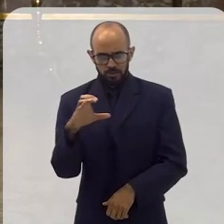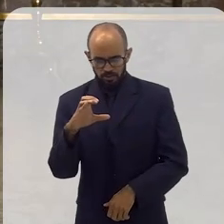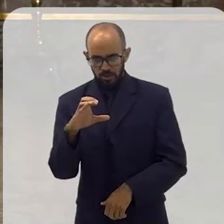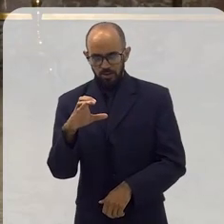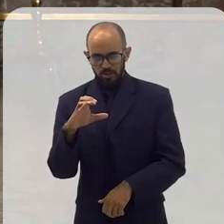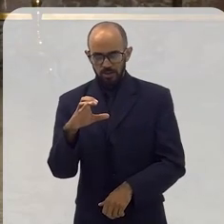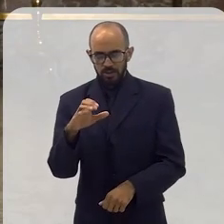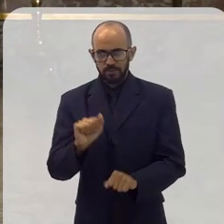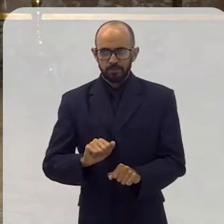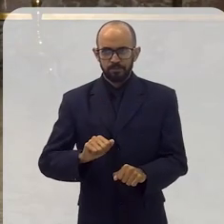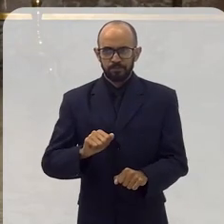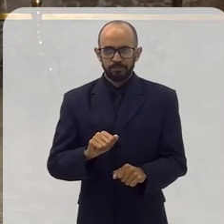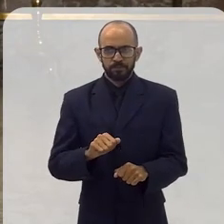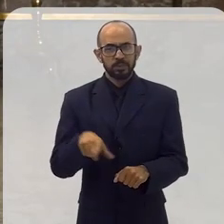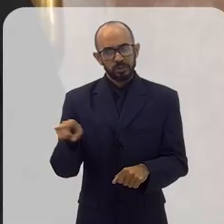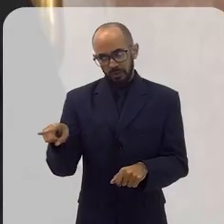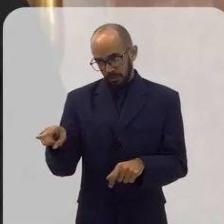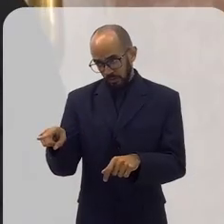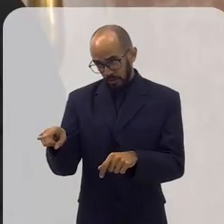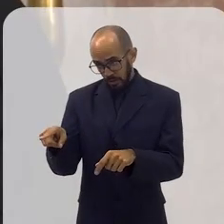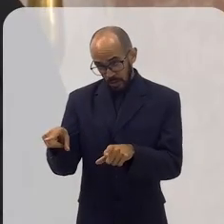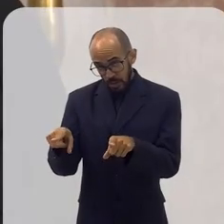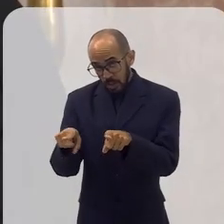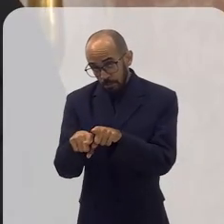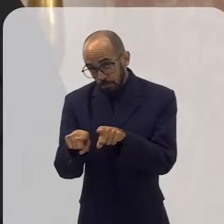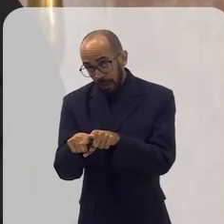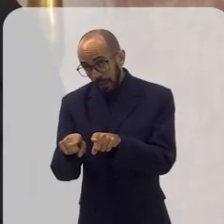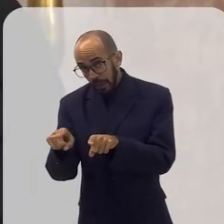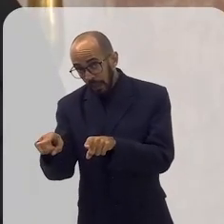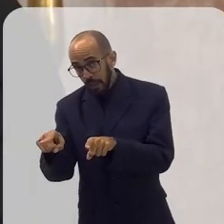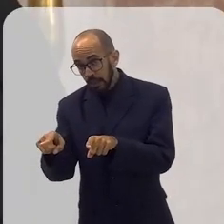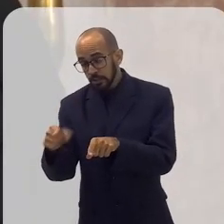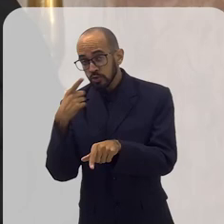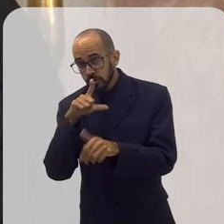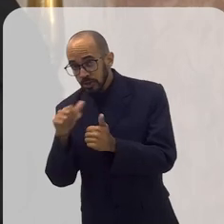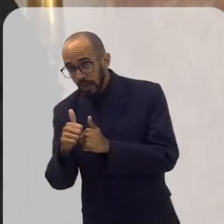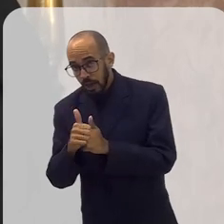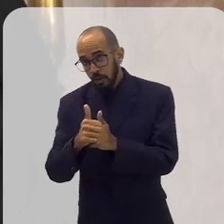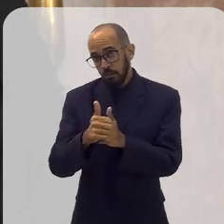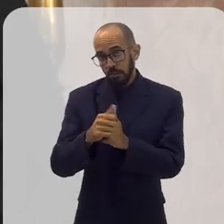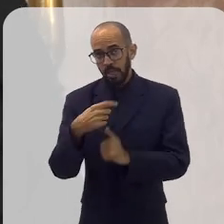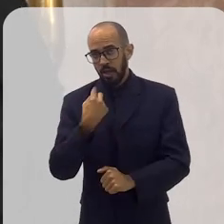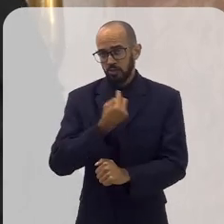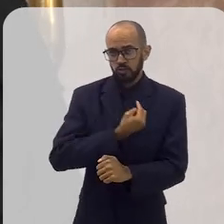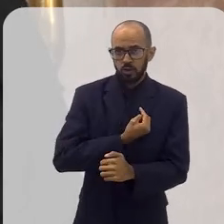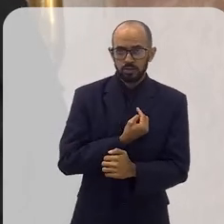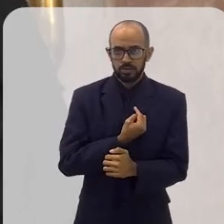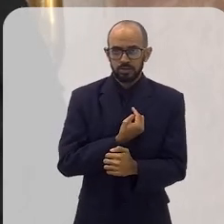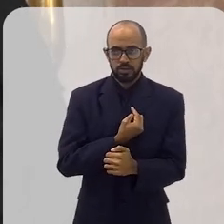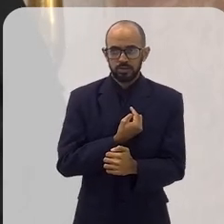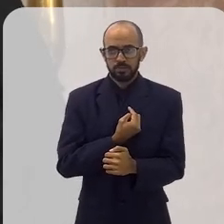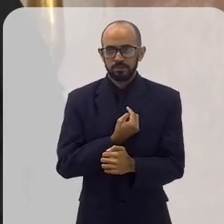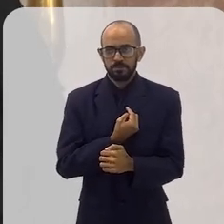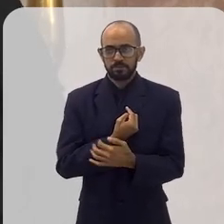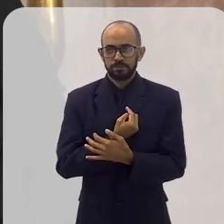Igreja Católica e eles também acompanham certo. As nossas. E